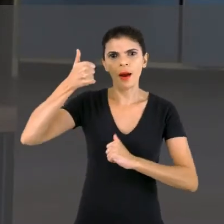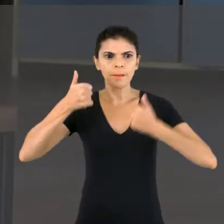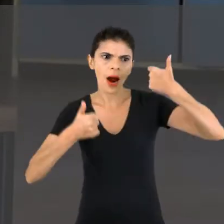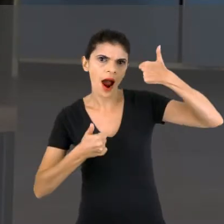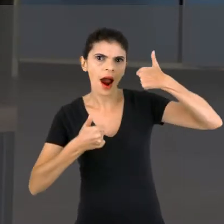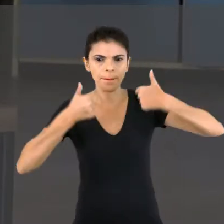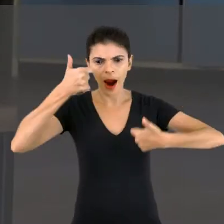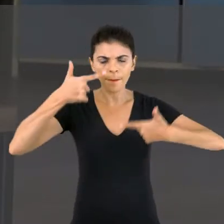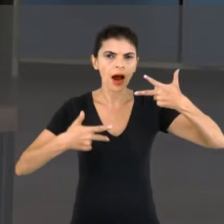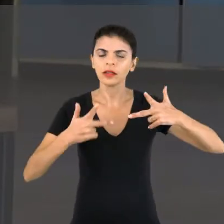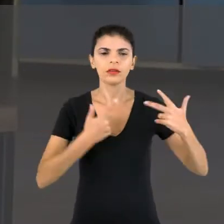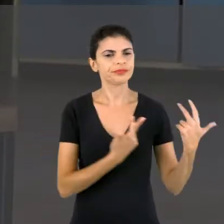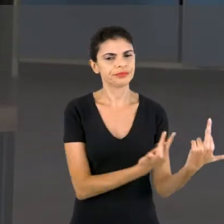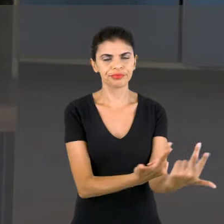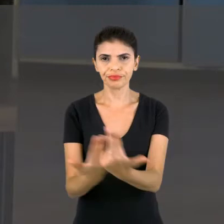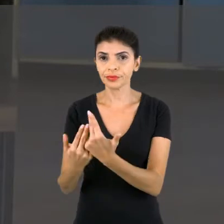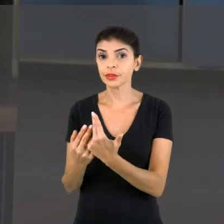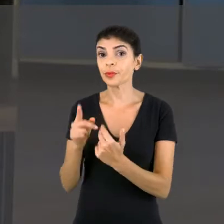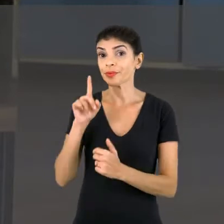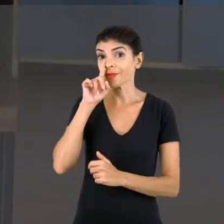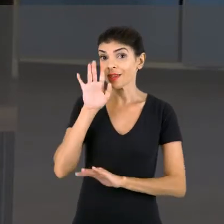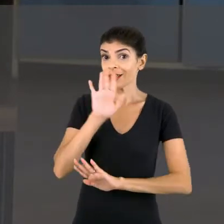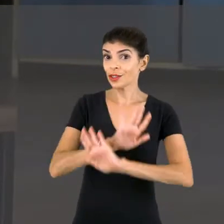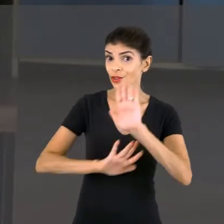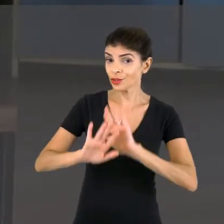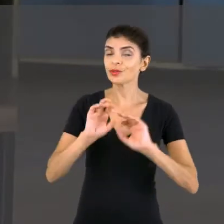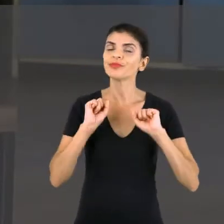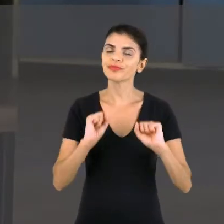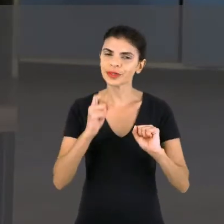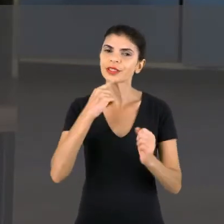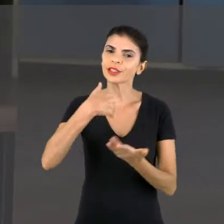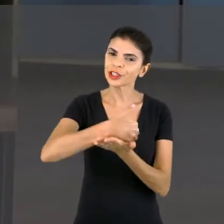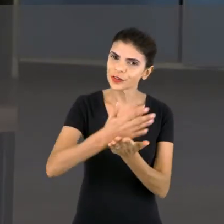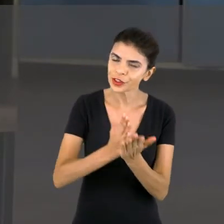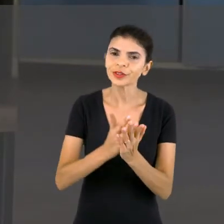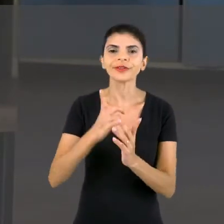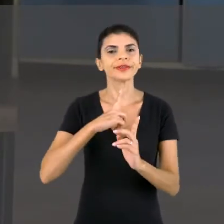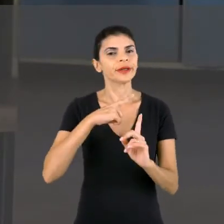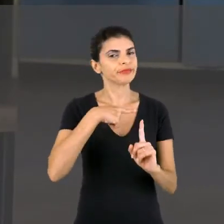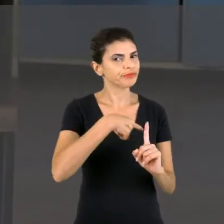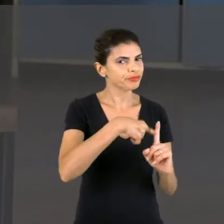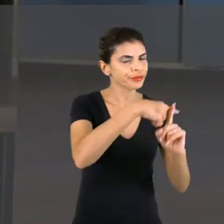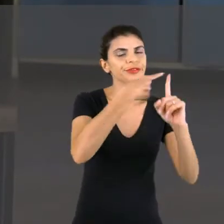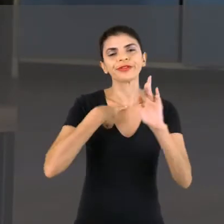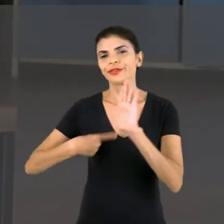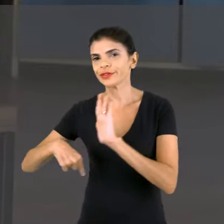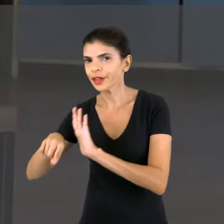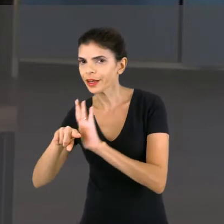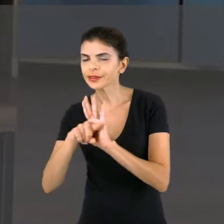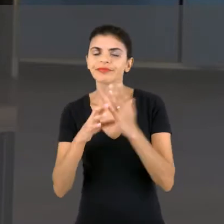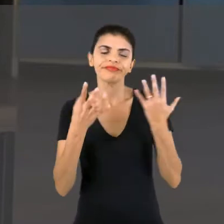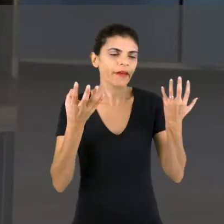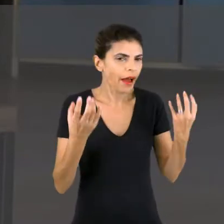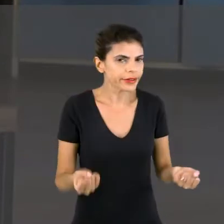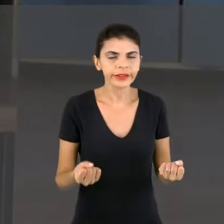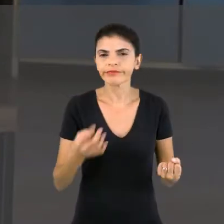muito importante que as coisas estejam muito claras, né? Os riscos, eles precisam ser divididos, né? Eles precisam ser abraçados